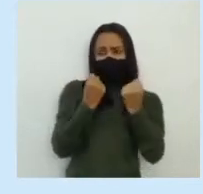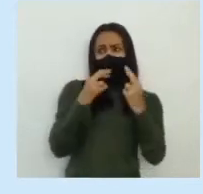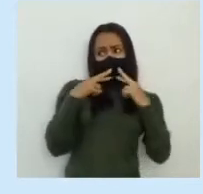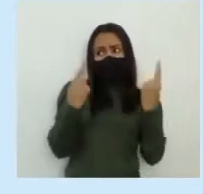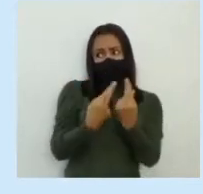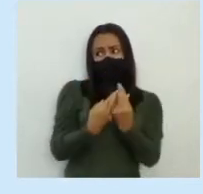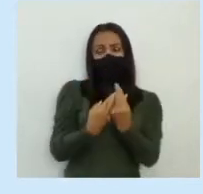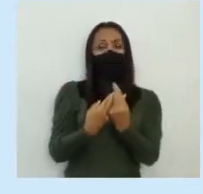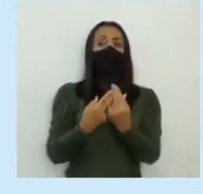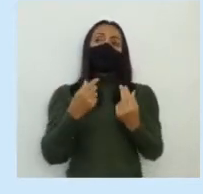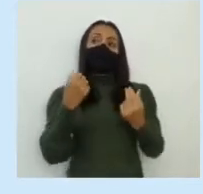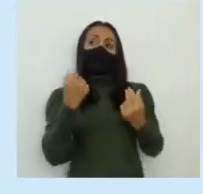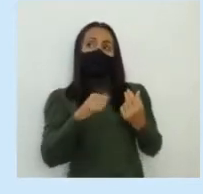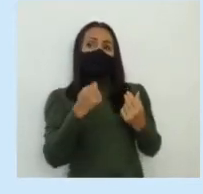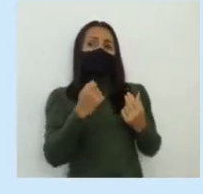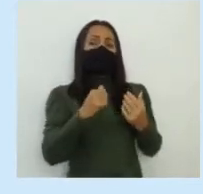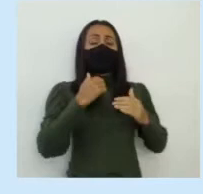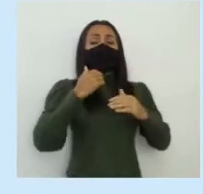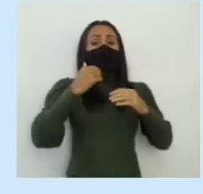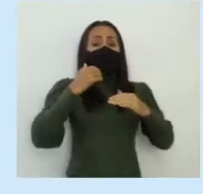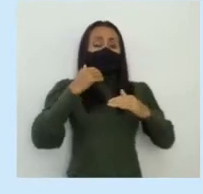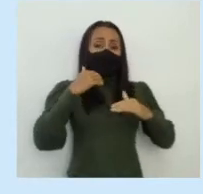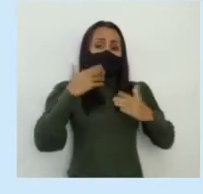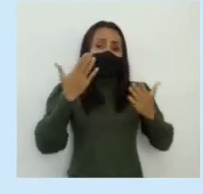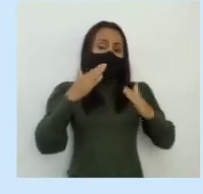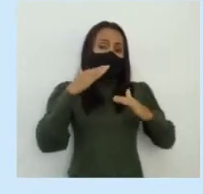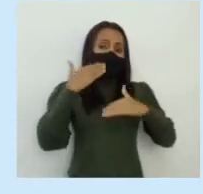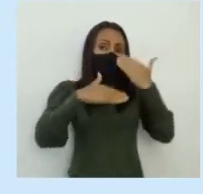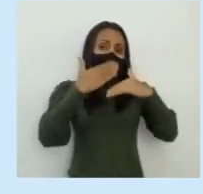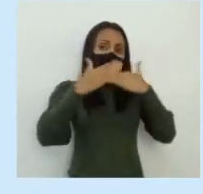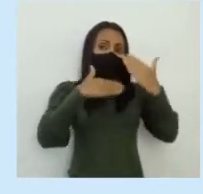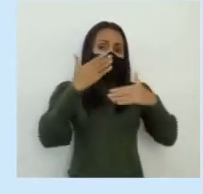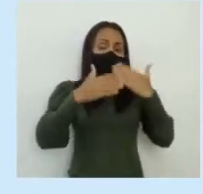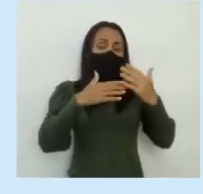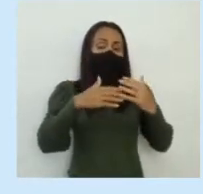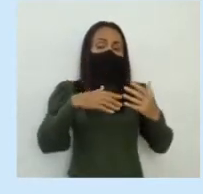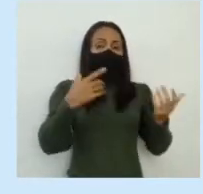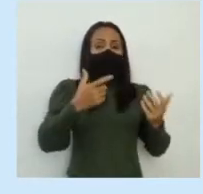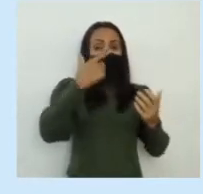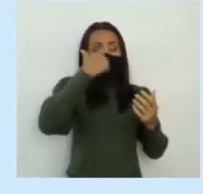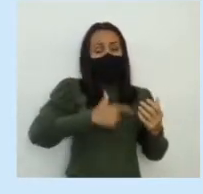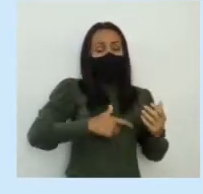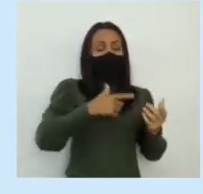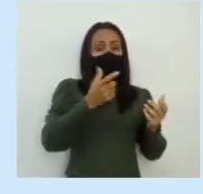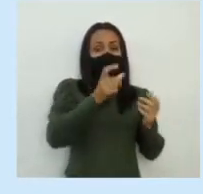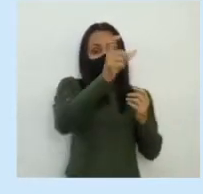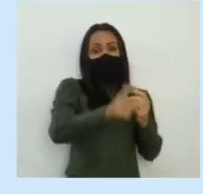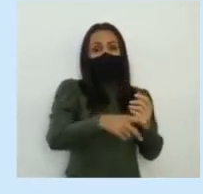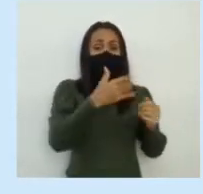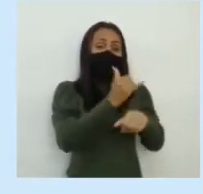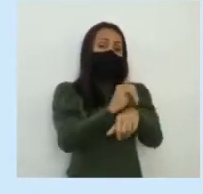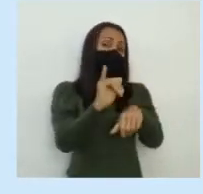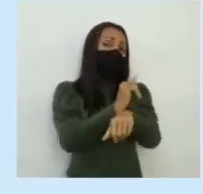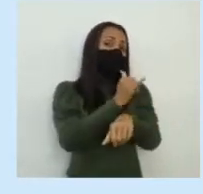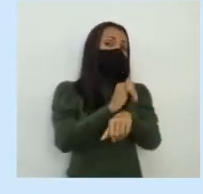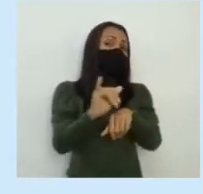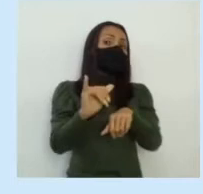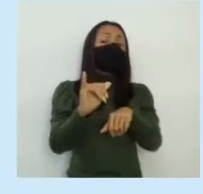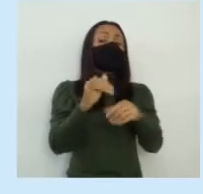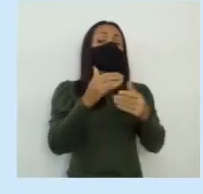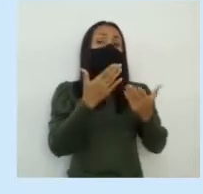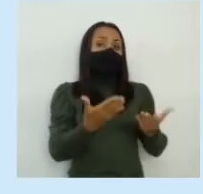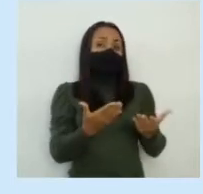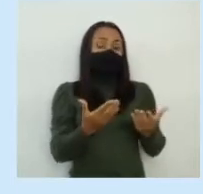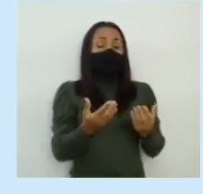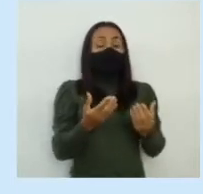gente precisa desenvolver como receptor e também como emissor estratégias, lembrando da segunda competência, estratégias